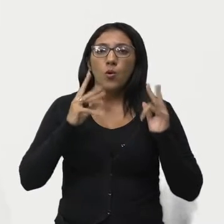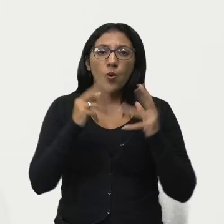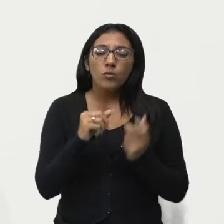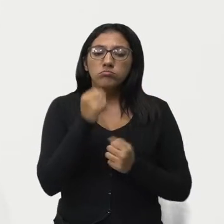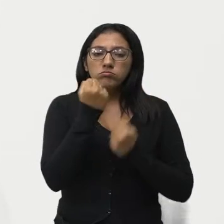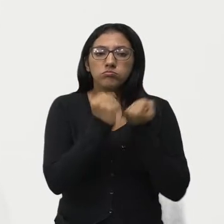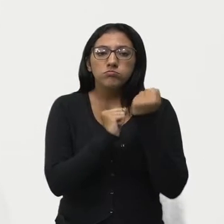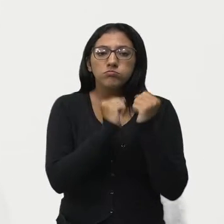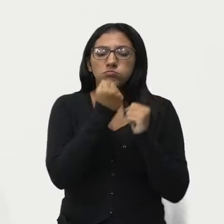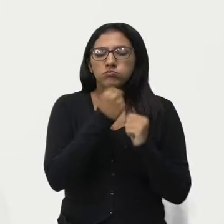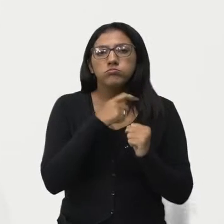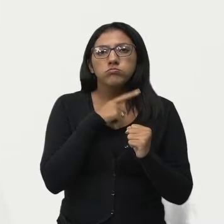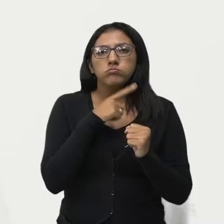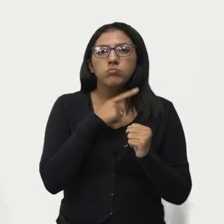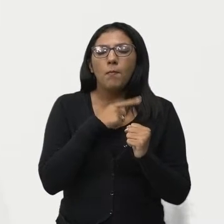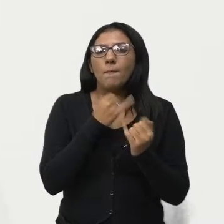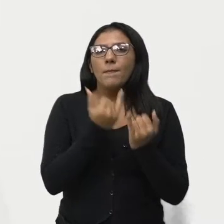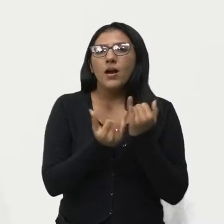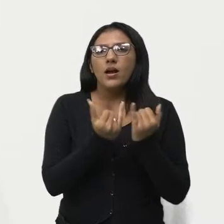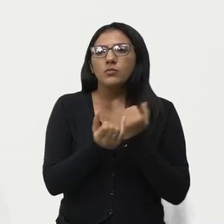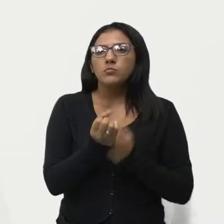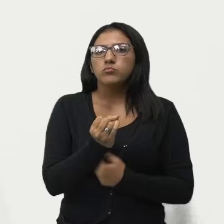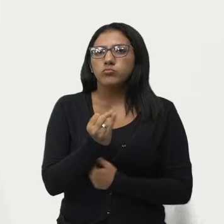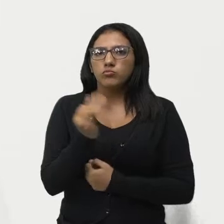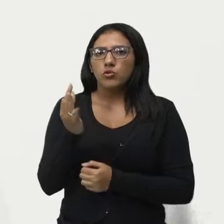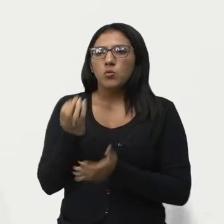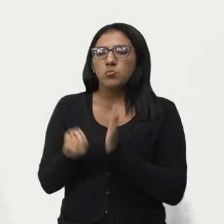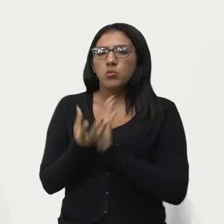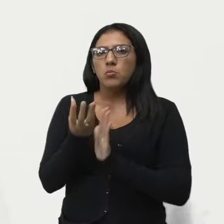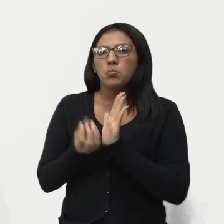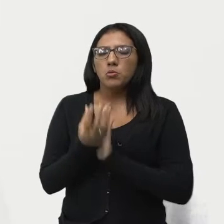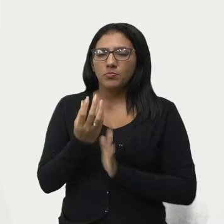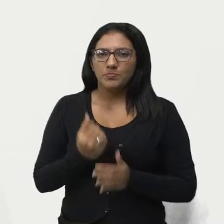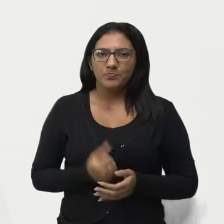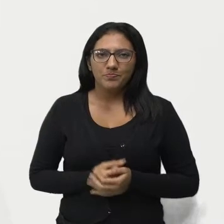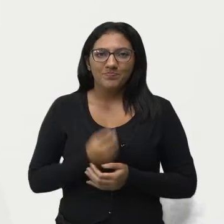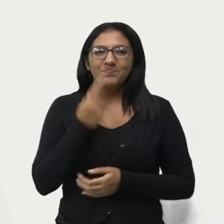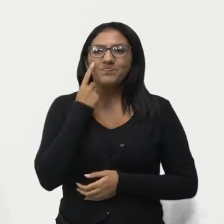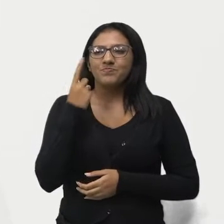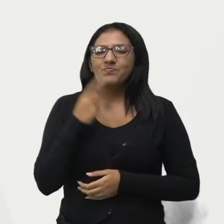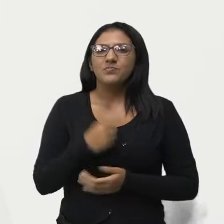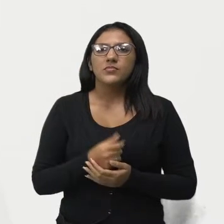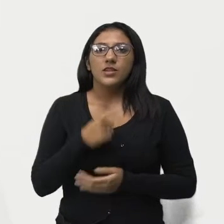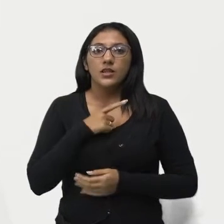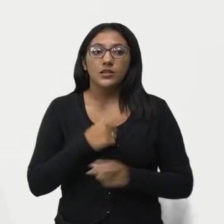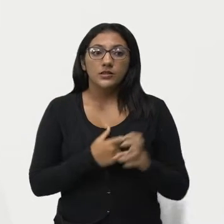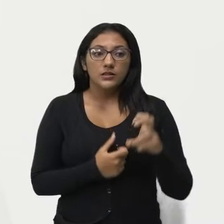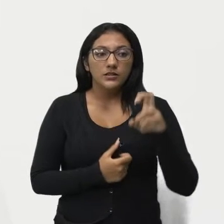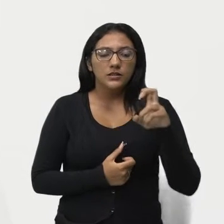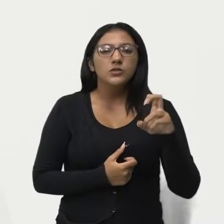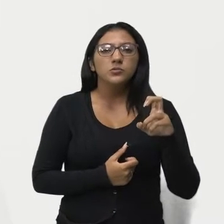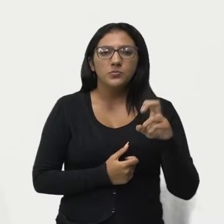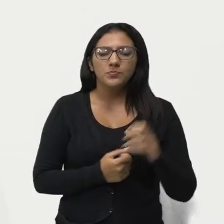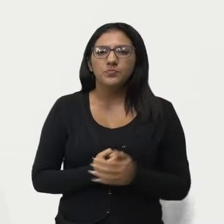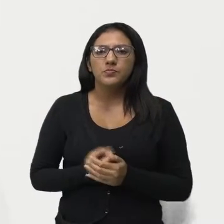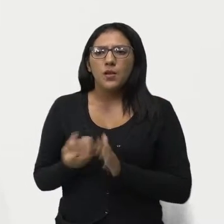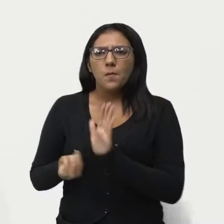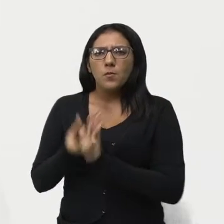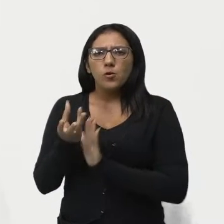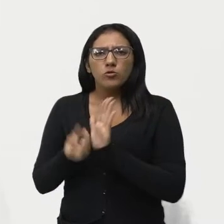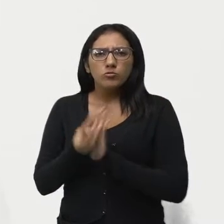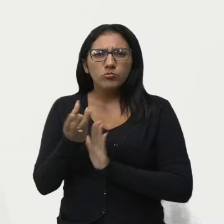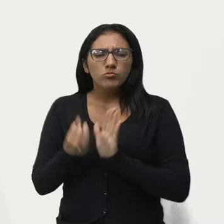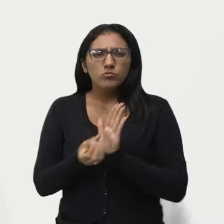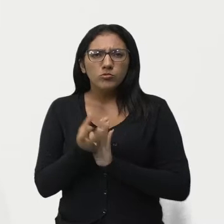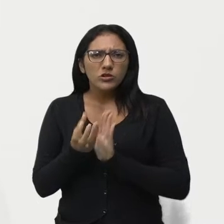mesmo desempenho, né? Então aqui nesse caso nós temos aí as 5 máquinas e a produção diária de peças junto